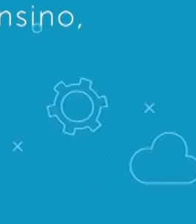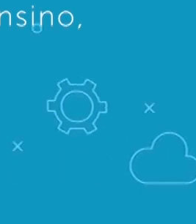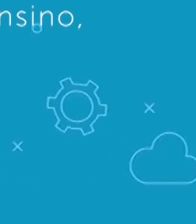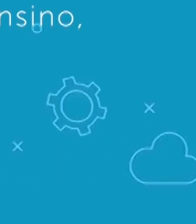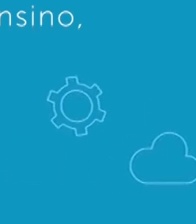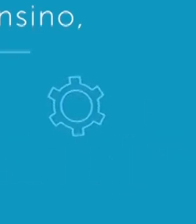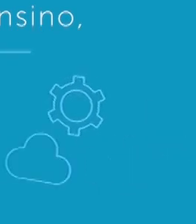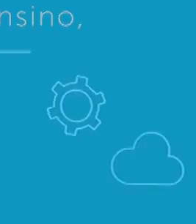Tchau!